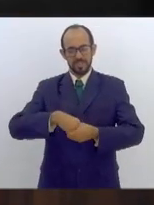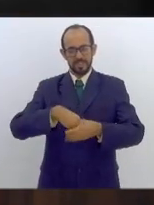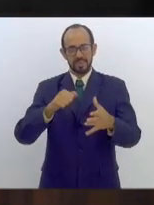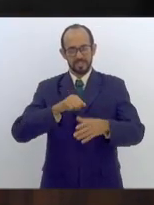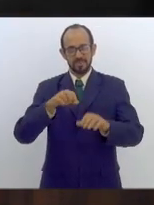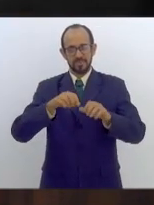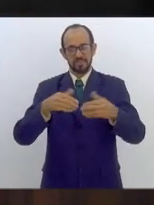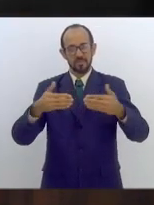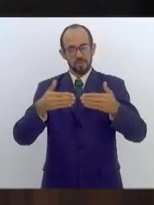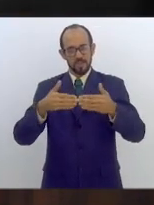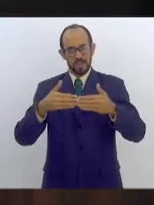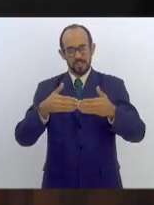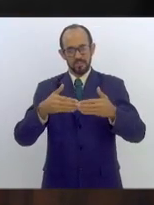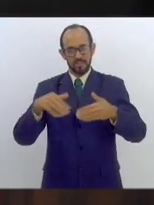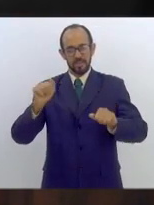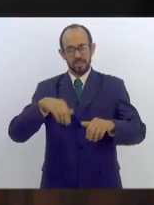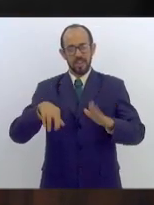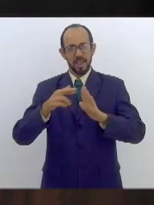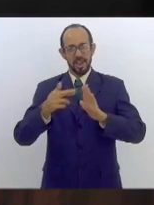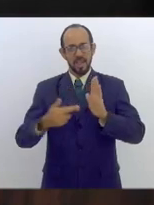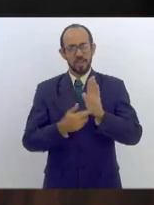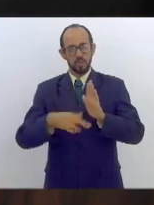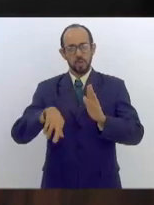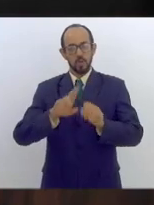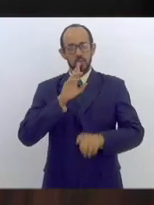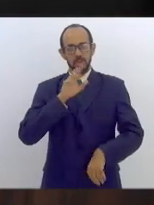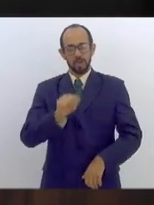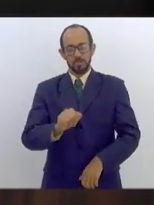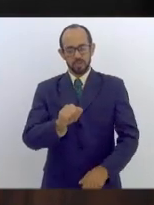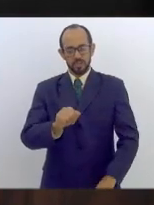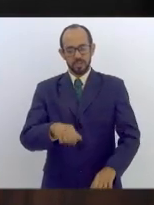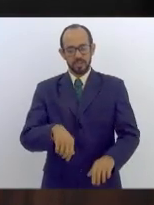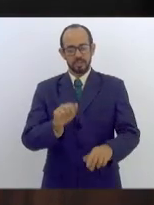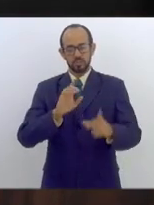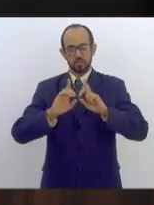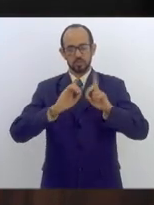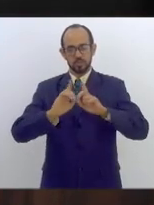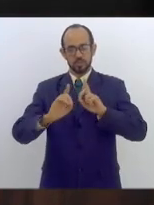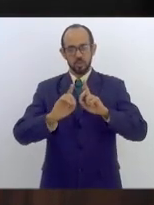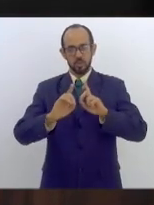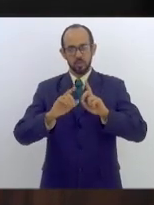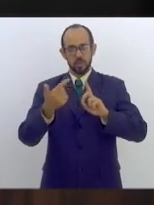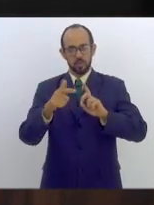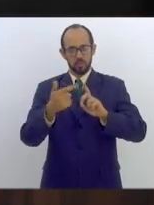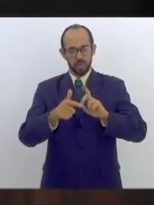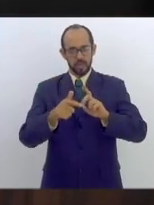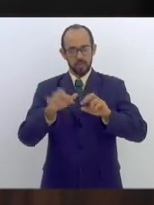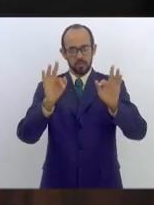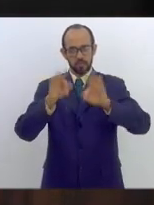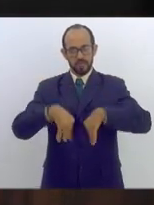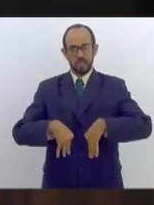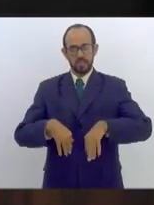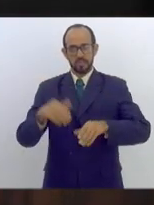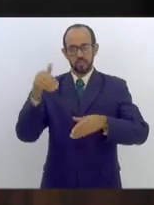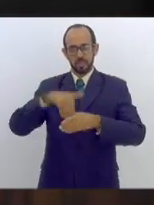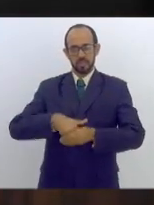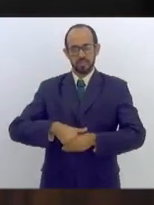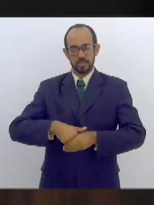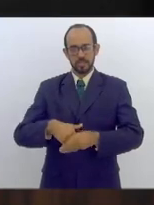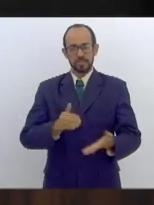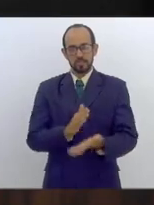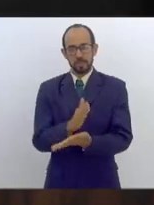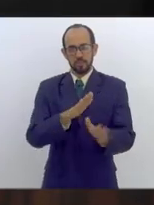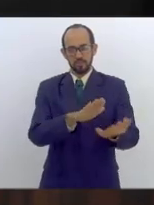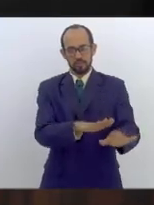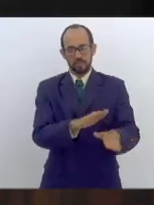favorável. Relator, deputado Rodrigo Amorim. Em discussão, não havendo que queira discutir, encerrada a discussão e votação, os senhores que aprovam, permaneçam